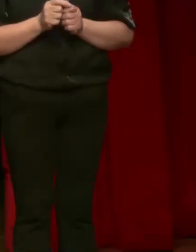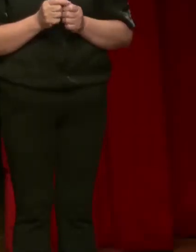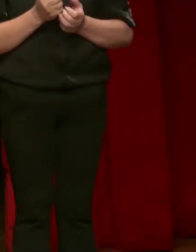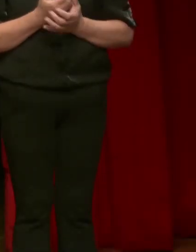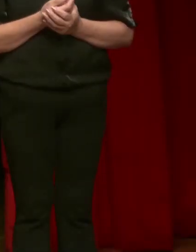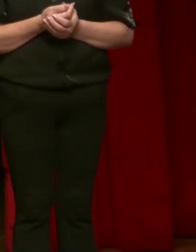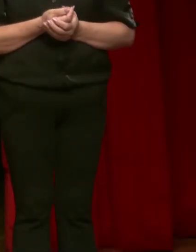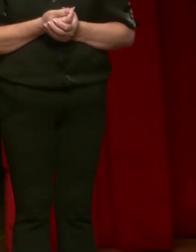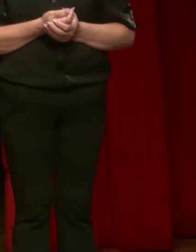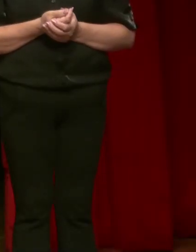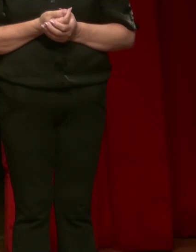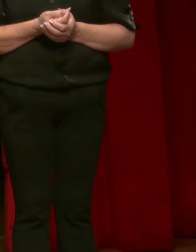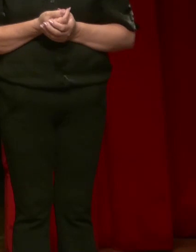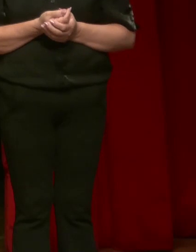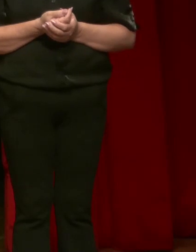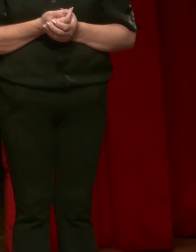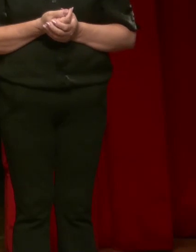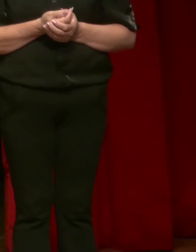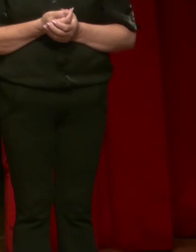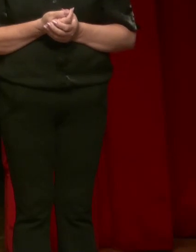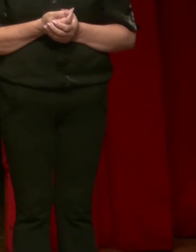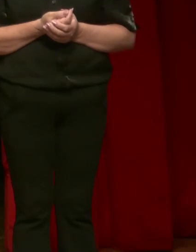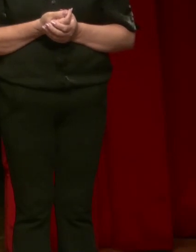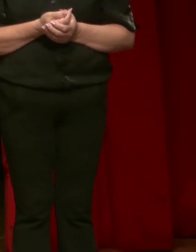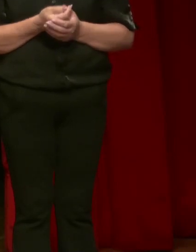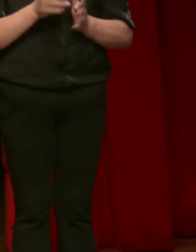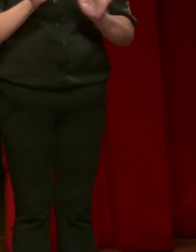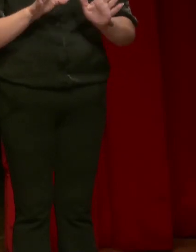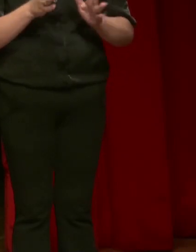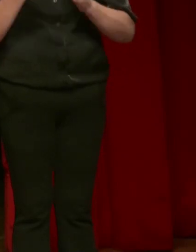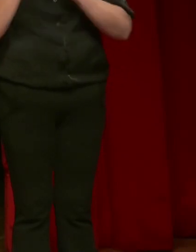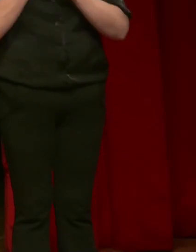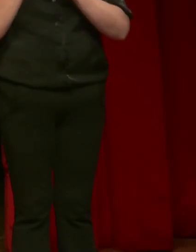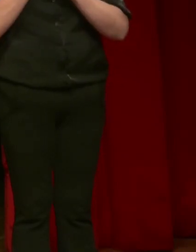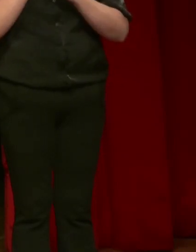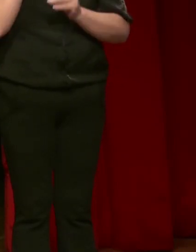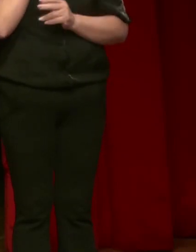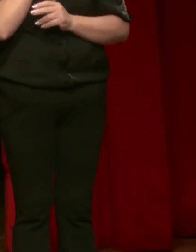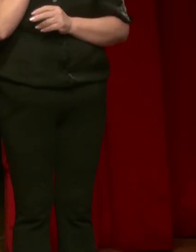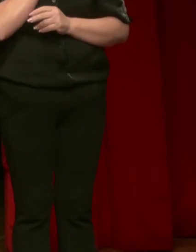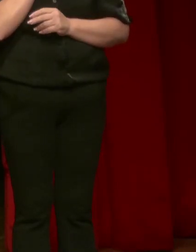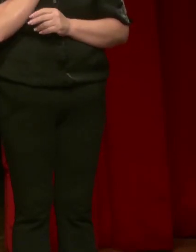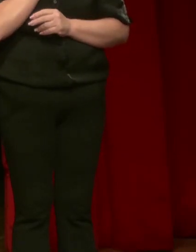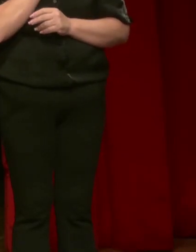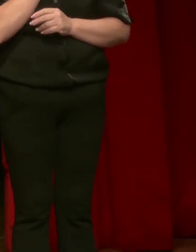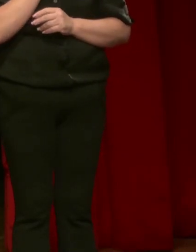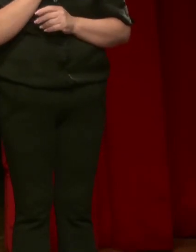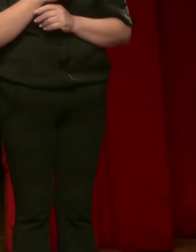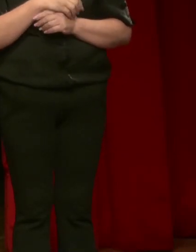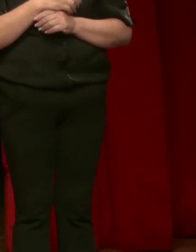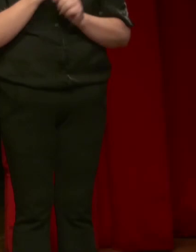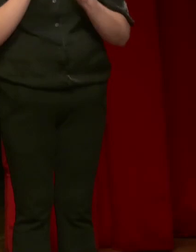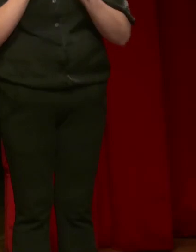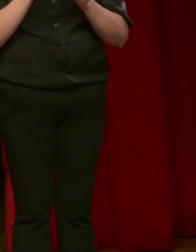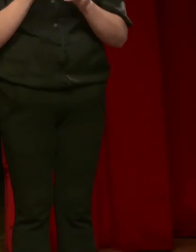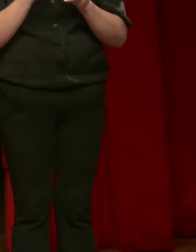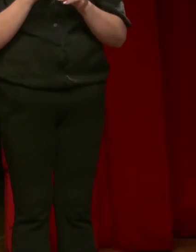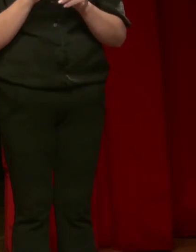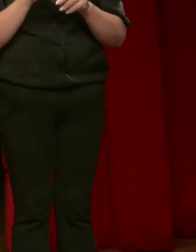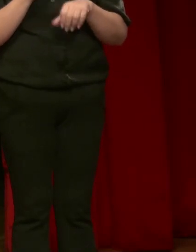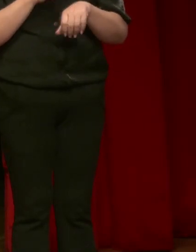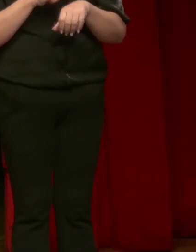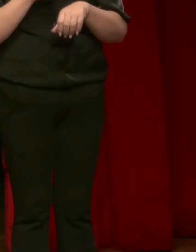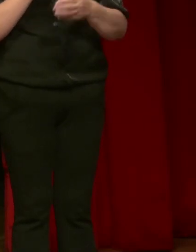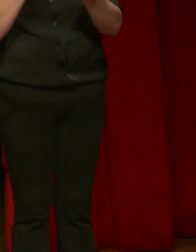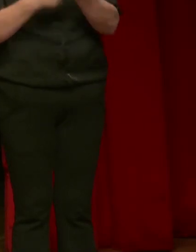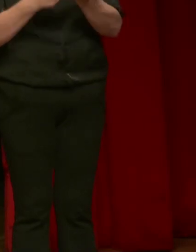não faz um intervalo mesmo assim? 5 minutinhos, só para lembrar. Tá, então vamos fazer o seguinte, fazer um intervalo mais rápido do que o previsto, ok? Então eu conto